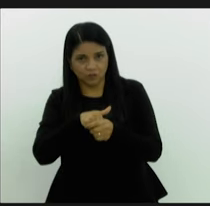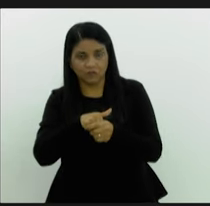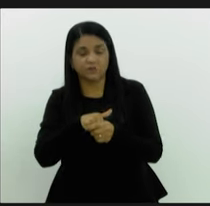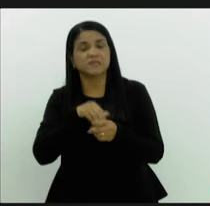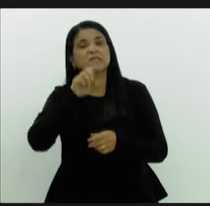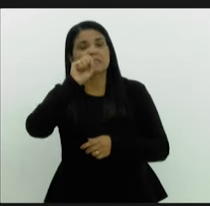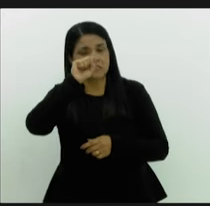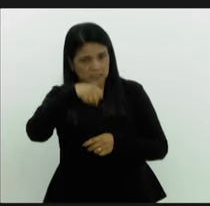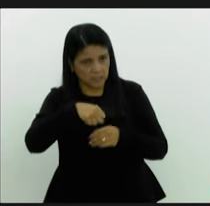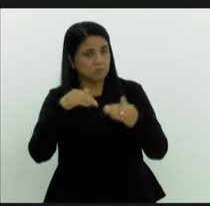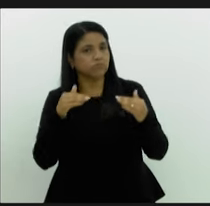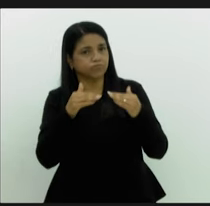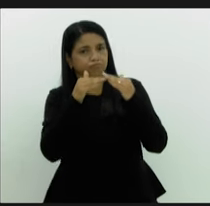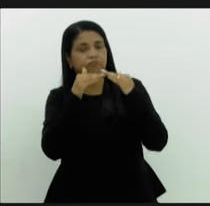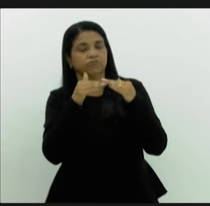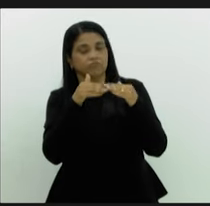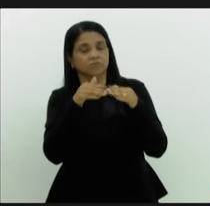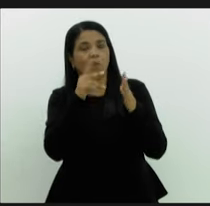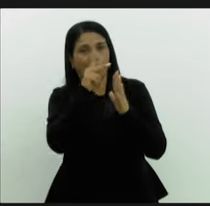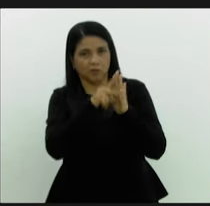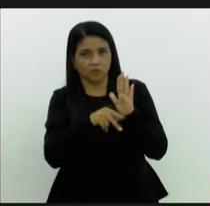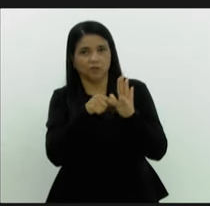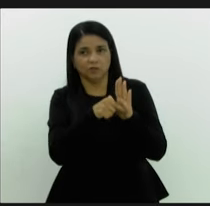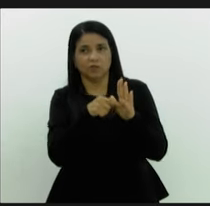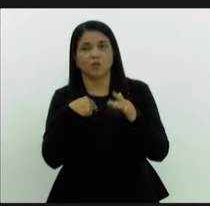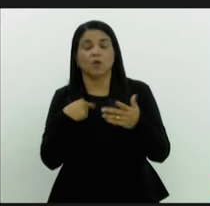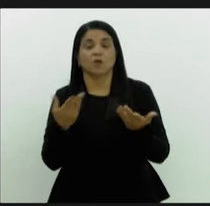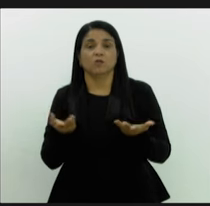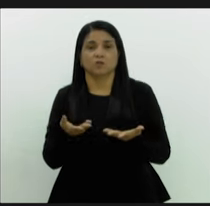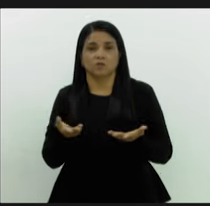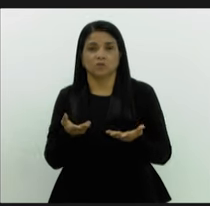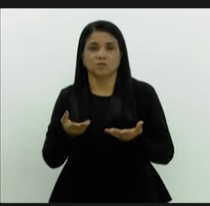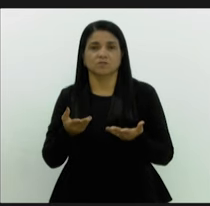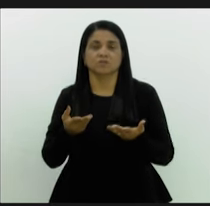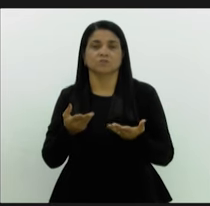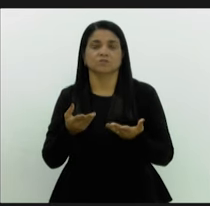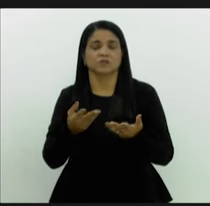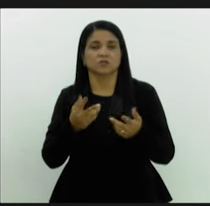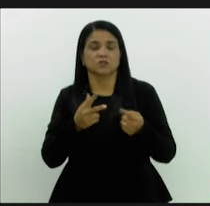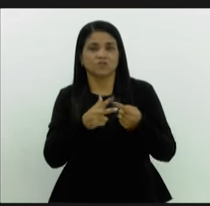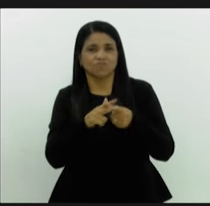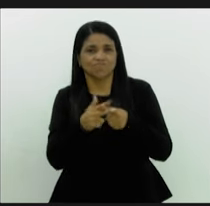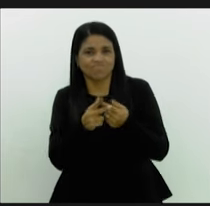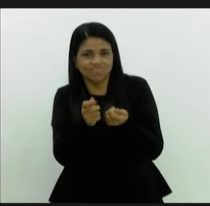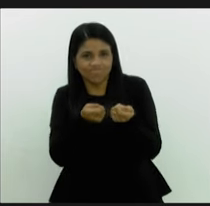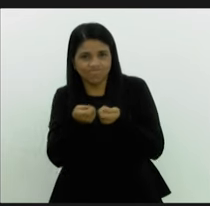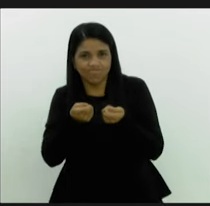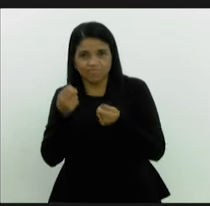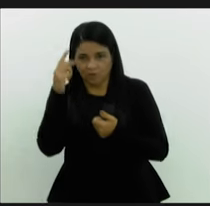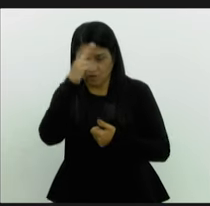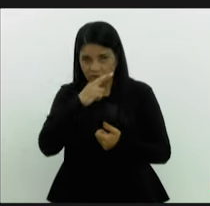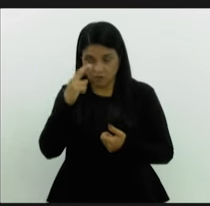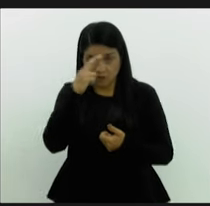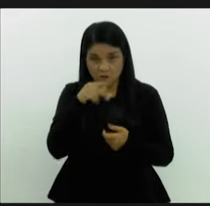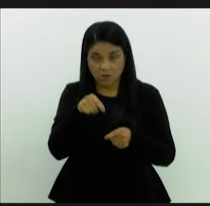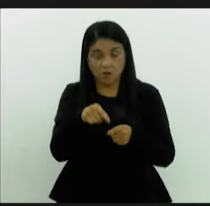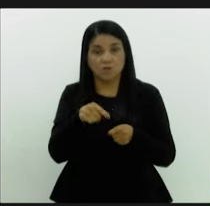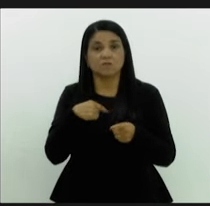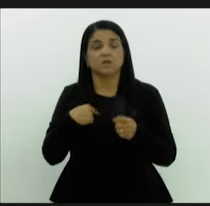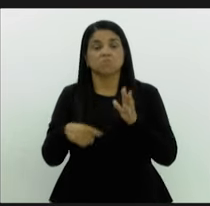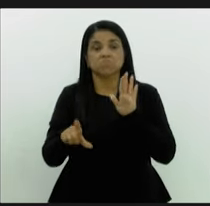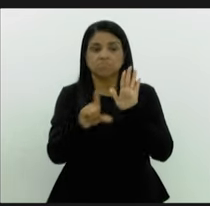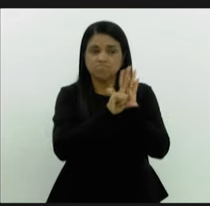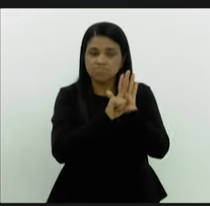até porque, presidente, nós estamos aqui, diante das medidas de ajuste fiscal, nós estamos aqui buscando um meio legal e